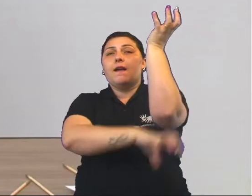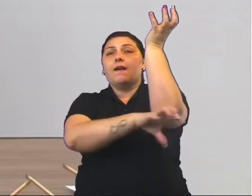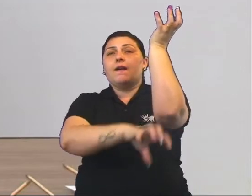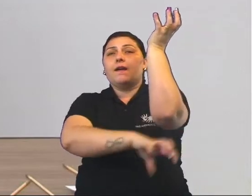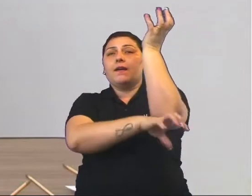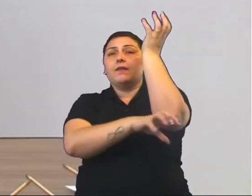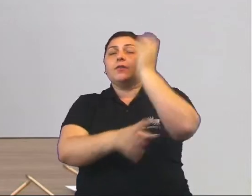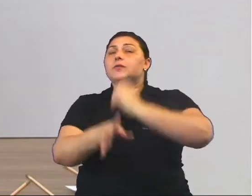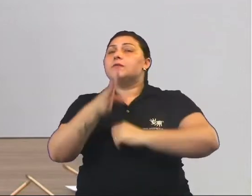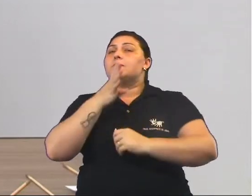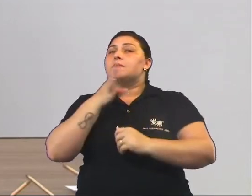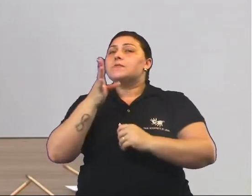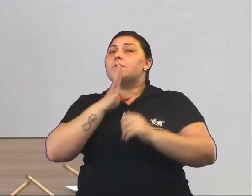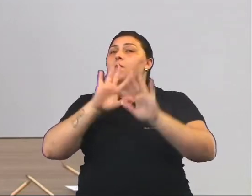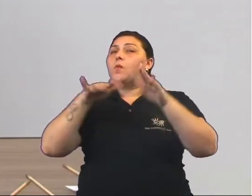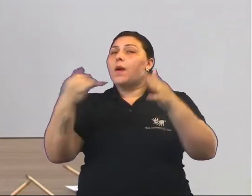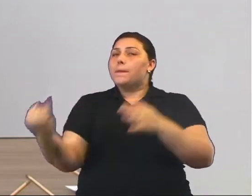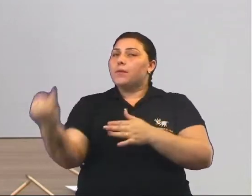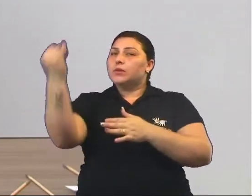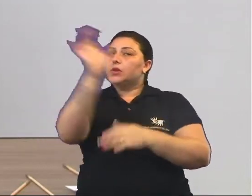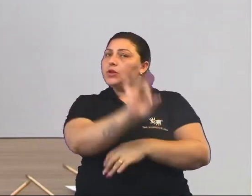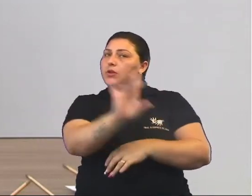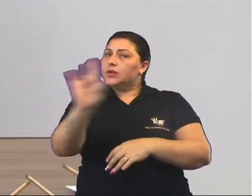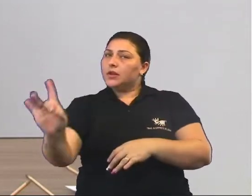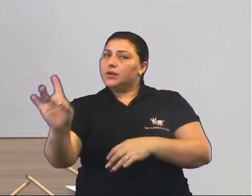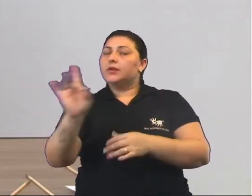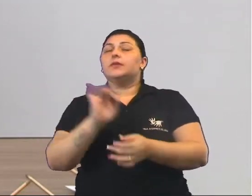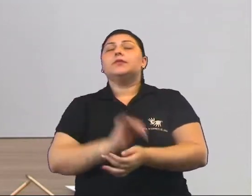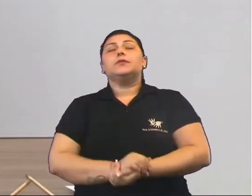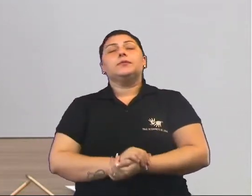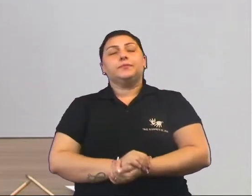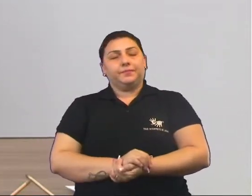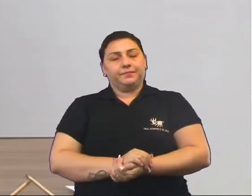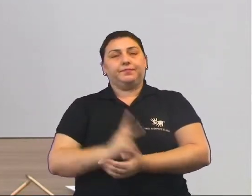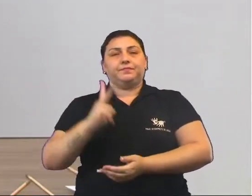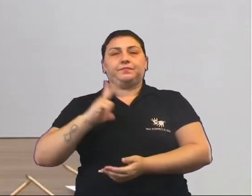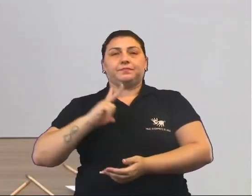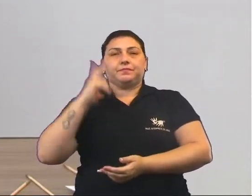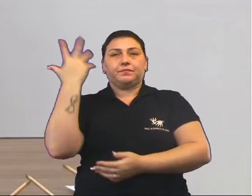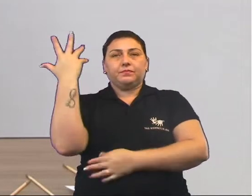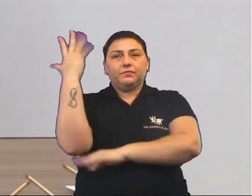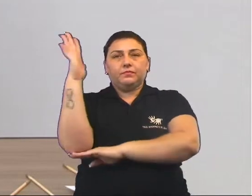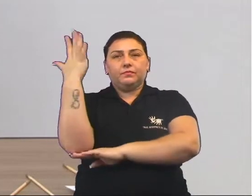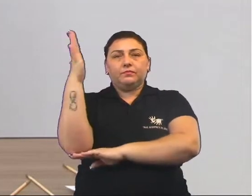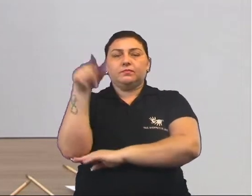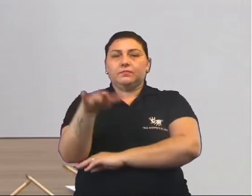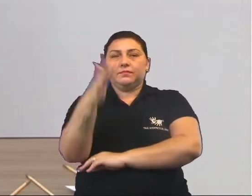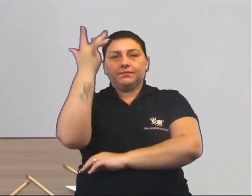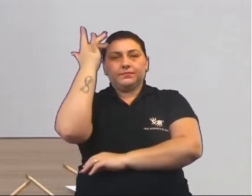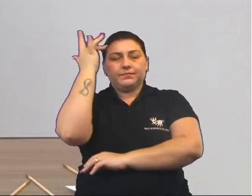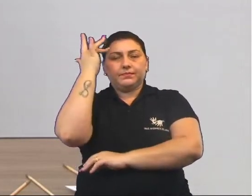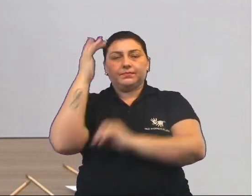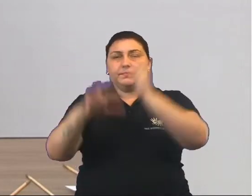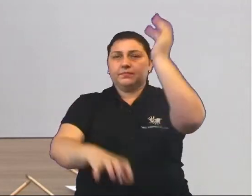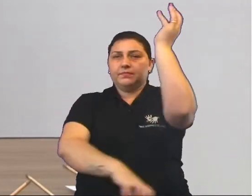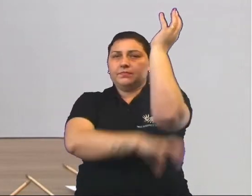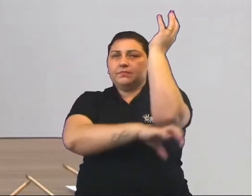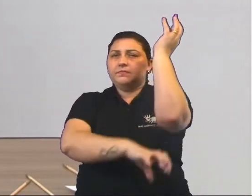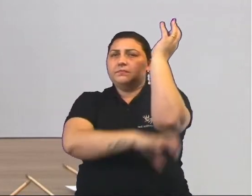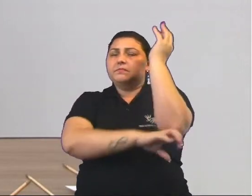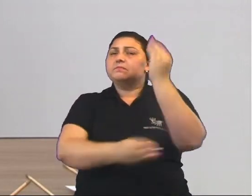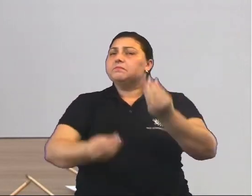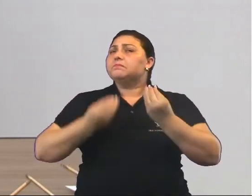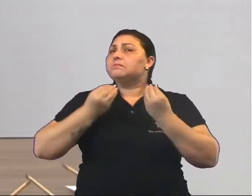raiz. Vamos conhecer qual é a importância de cada uma dessas partes da planta? Vocês acham que a raiz serve para